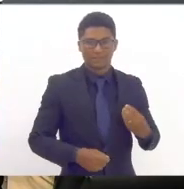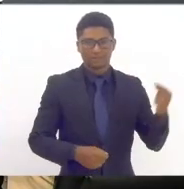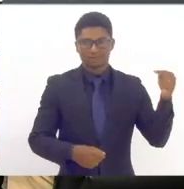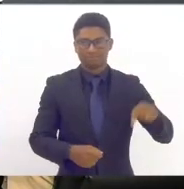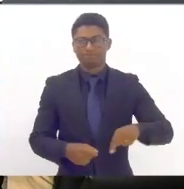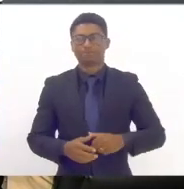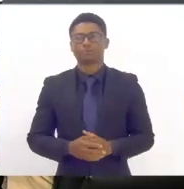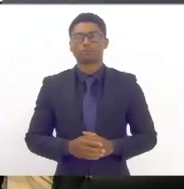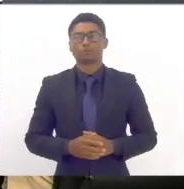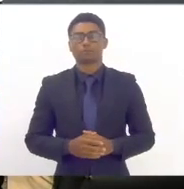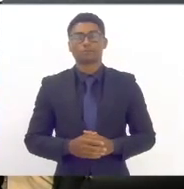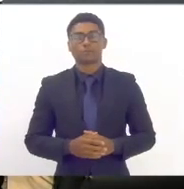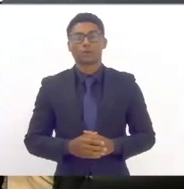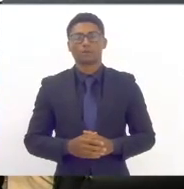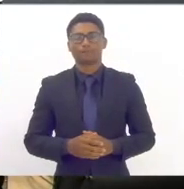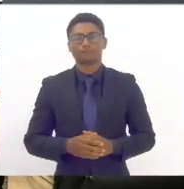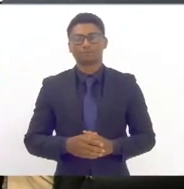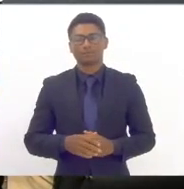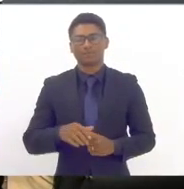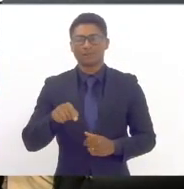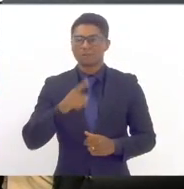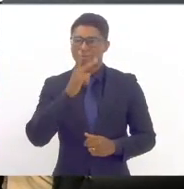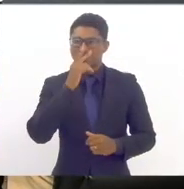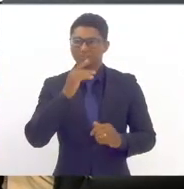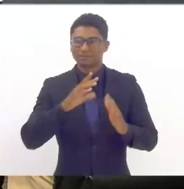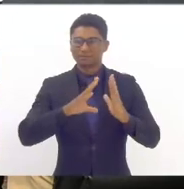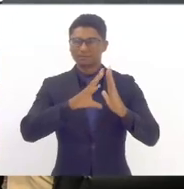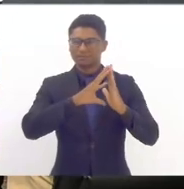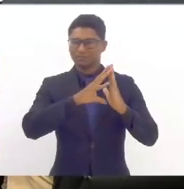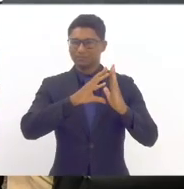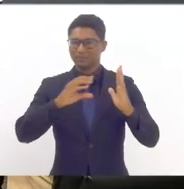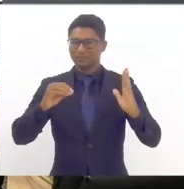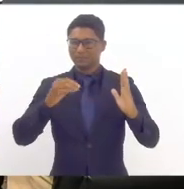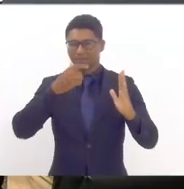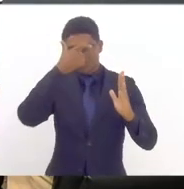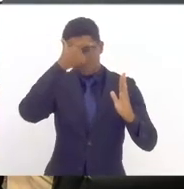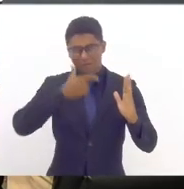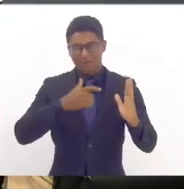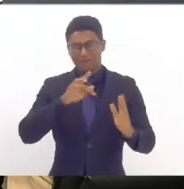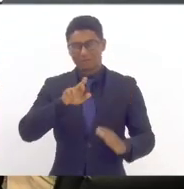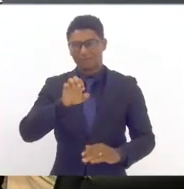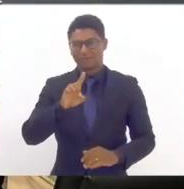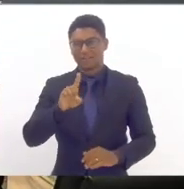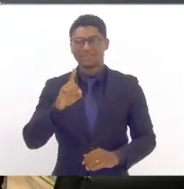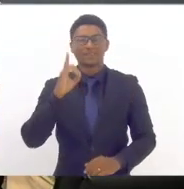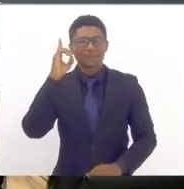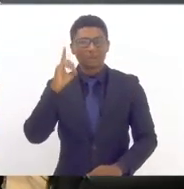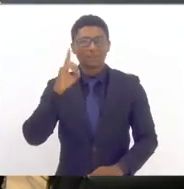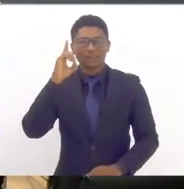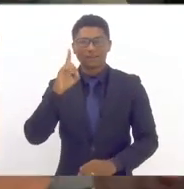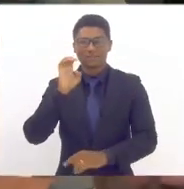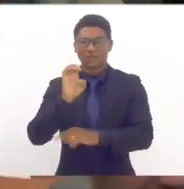está aqui o nosso clone do Márcio Pacheco, que é o Fred, deputado eleito estadual.